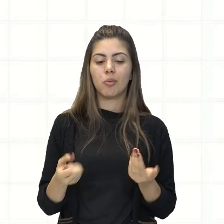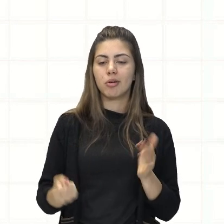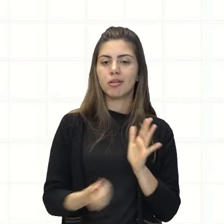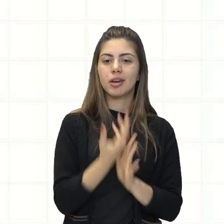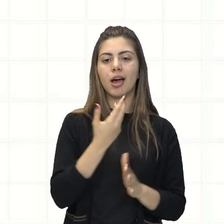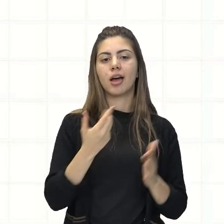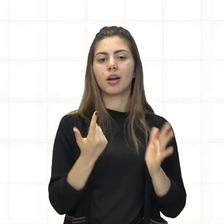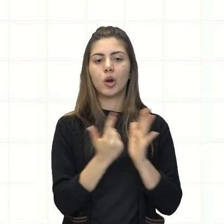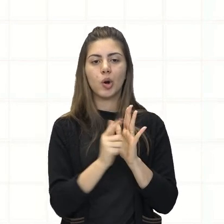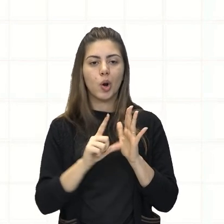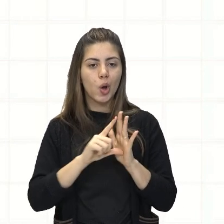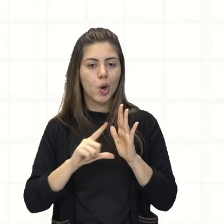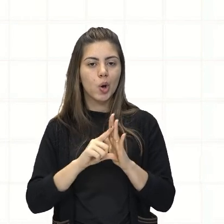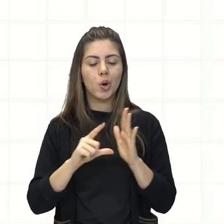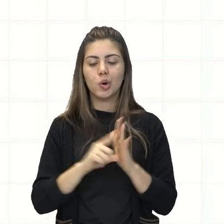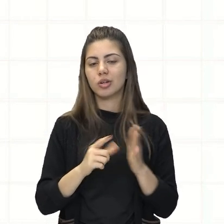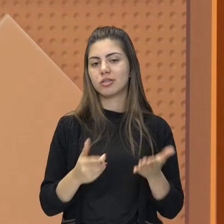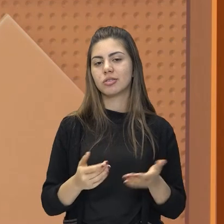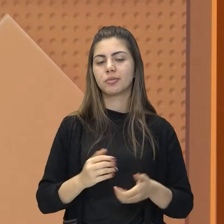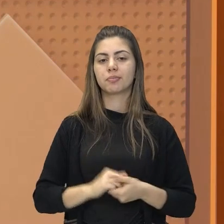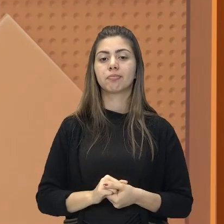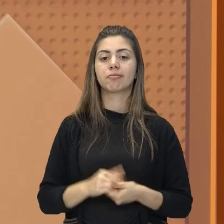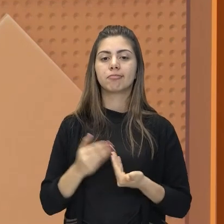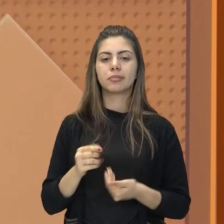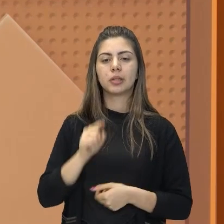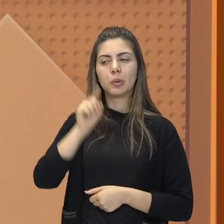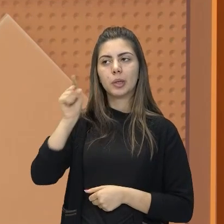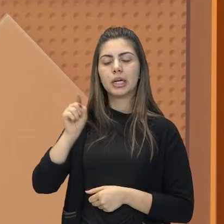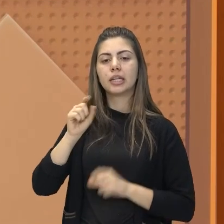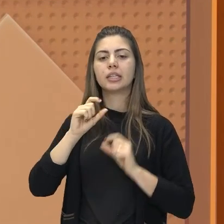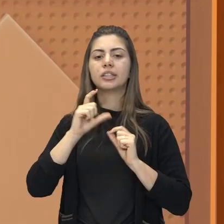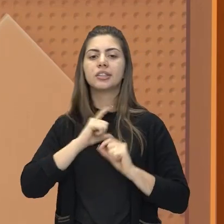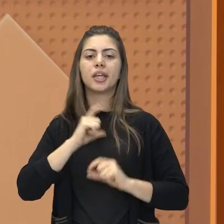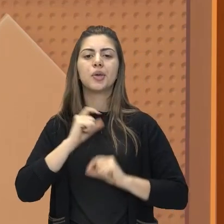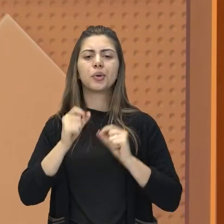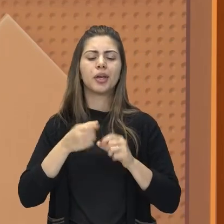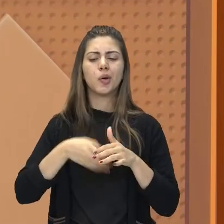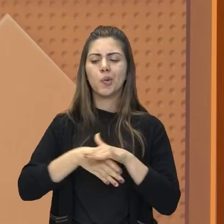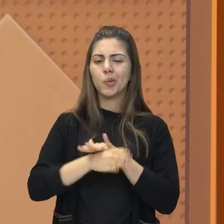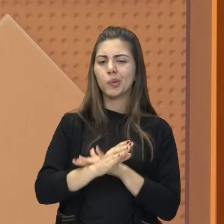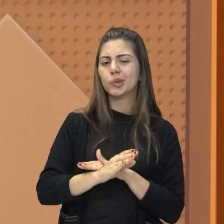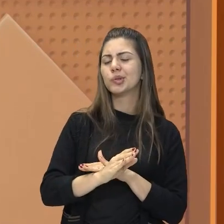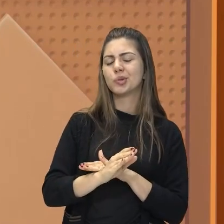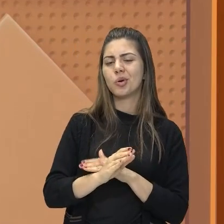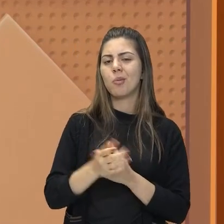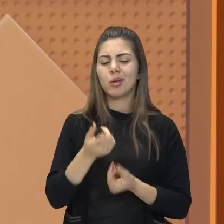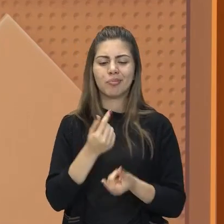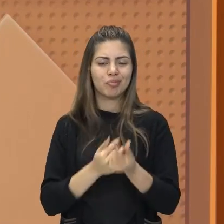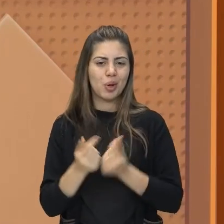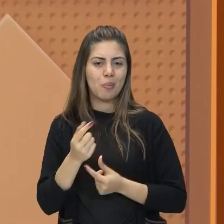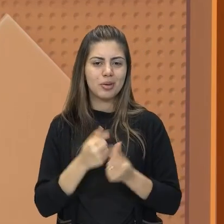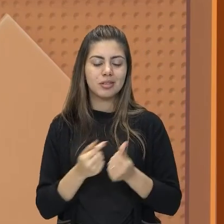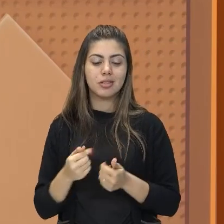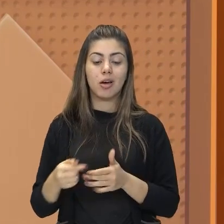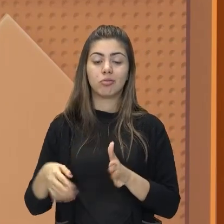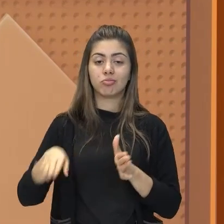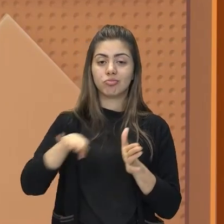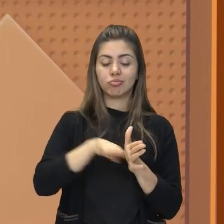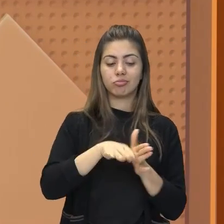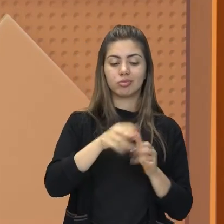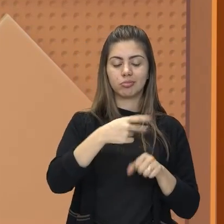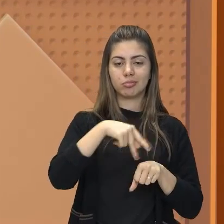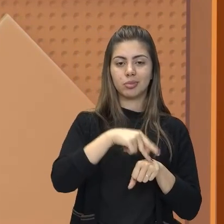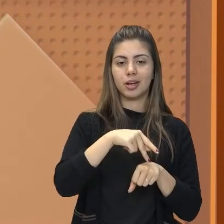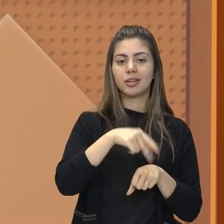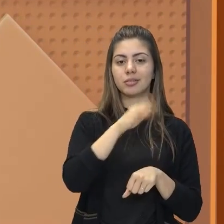e pequenos negócios. Os árabes que tinham uma prática comercial muito antiga, eles vão chegar no Brasil e